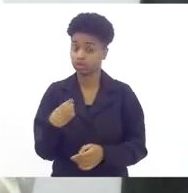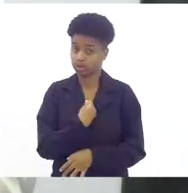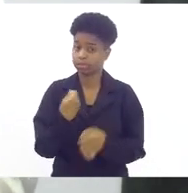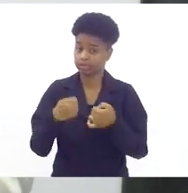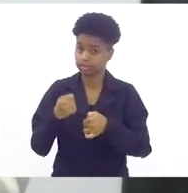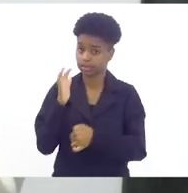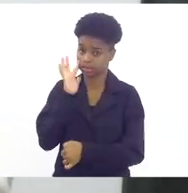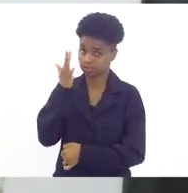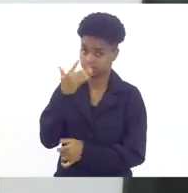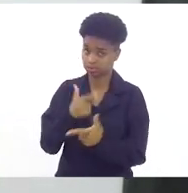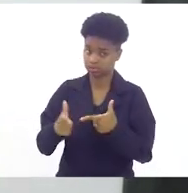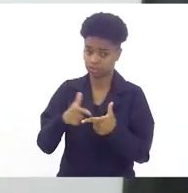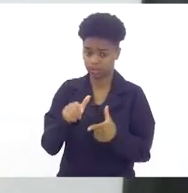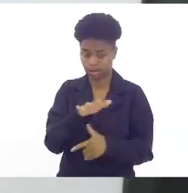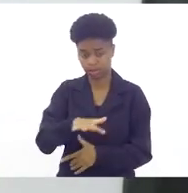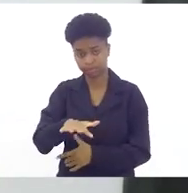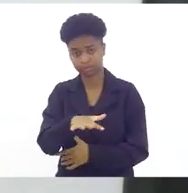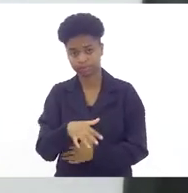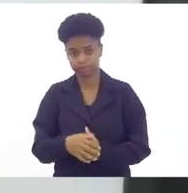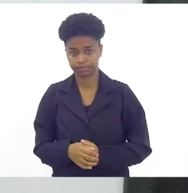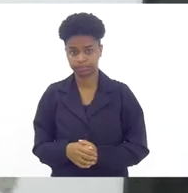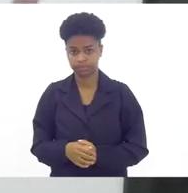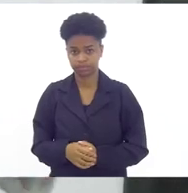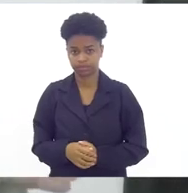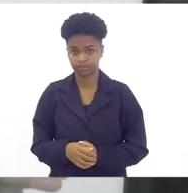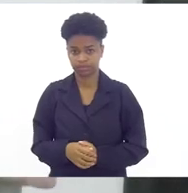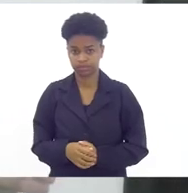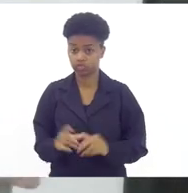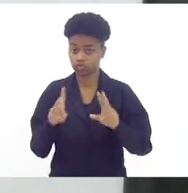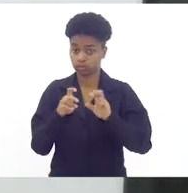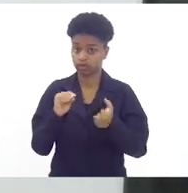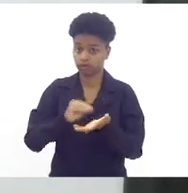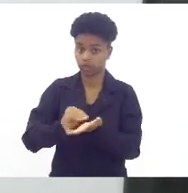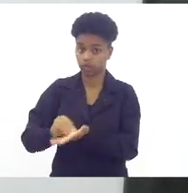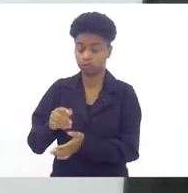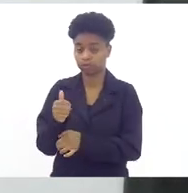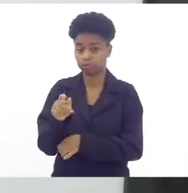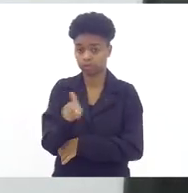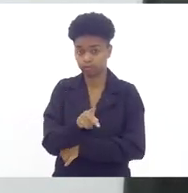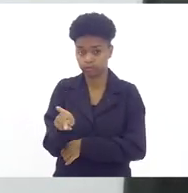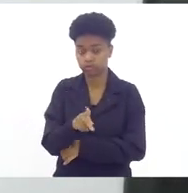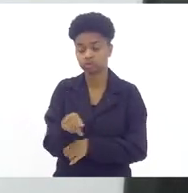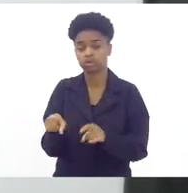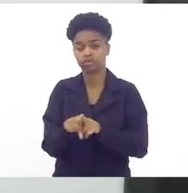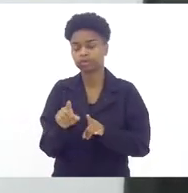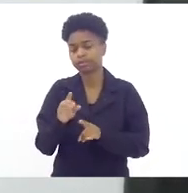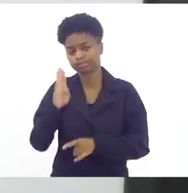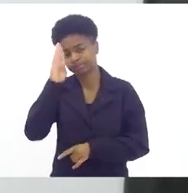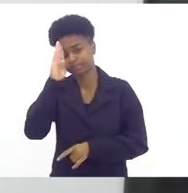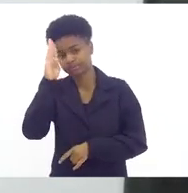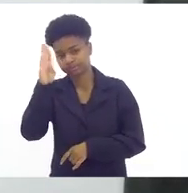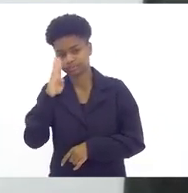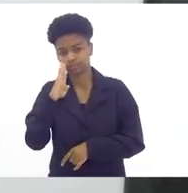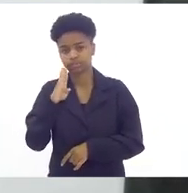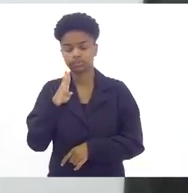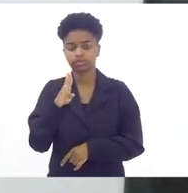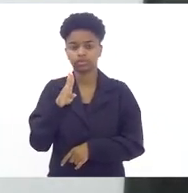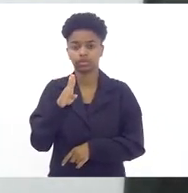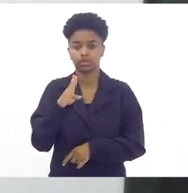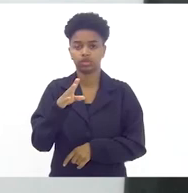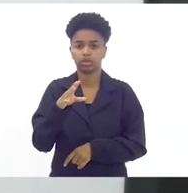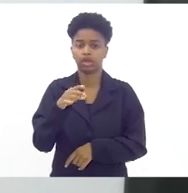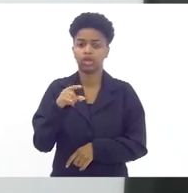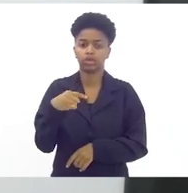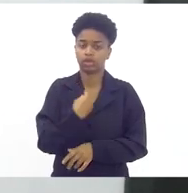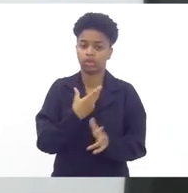resolver esse problema é tanto da falta de professores de uma maneira geral quanto especificamente nessas modalidades onde